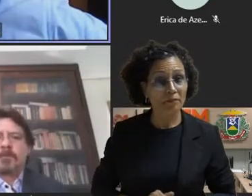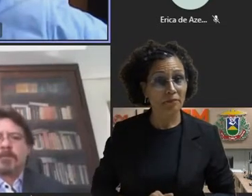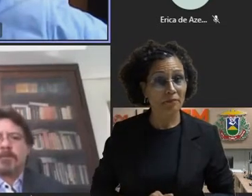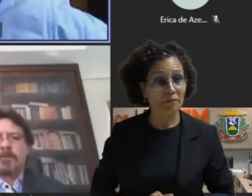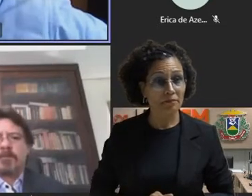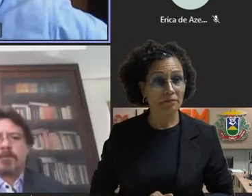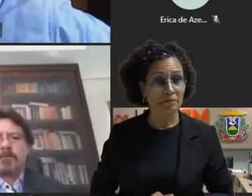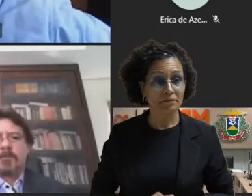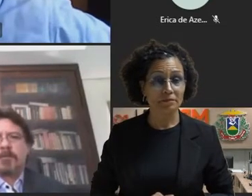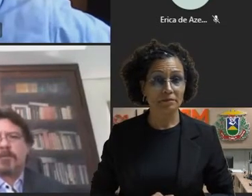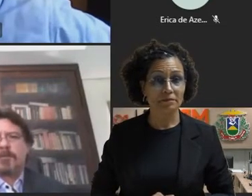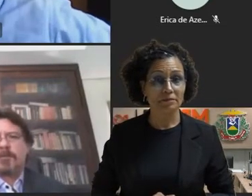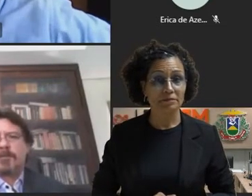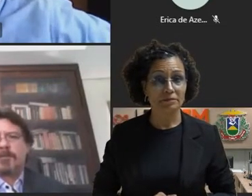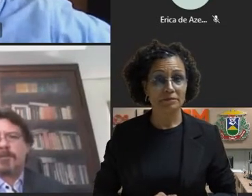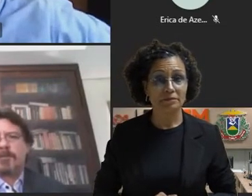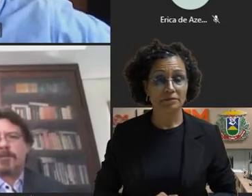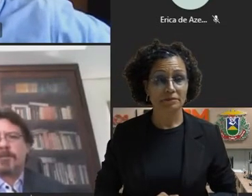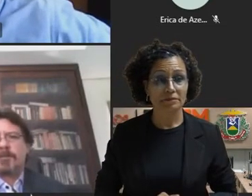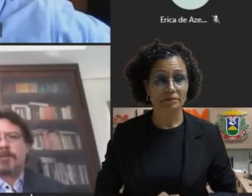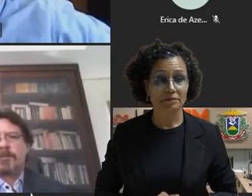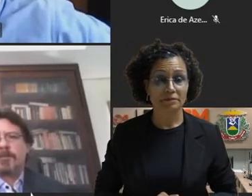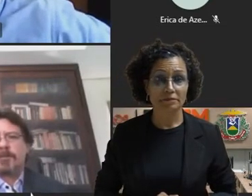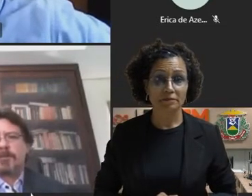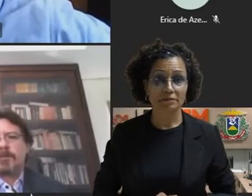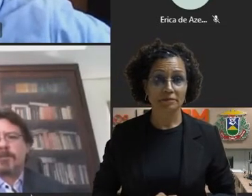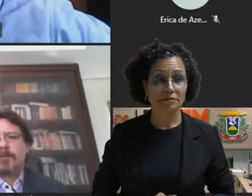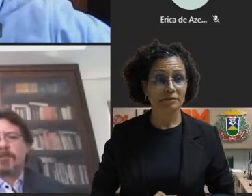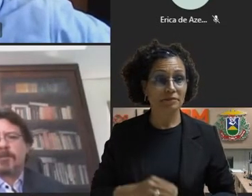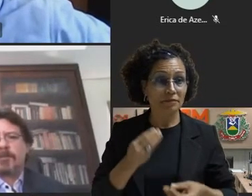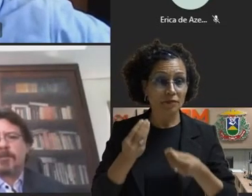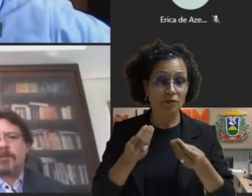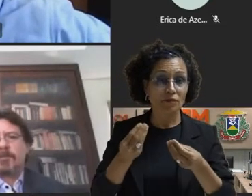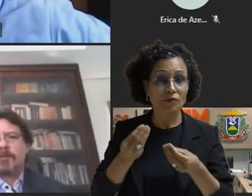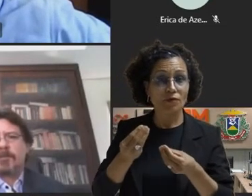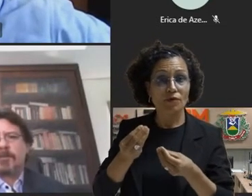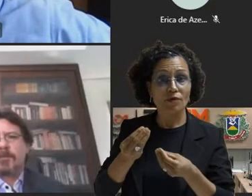Bom, nesse caso, como vota o doutor Jacó?